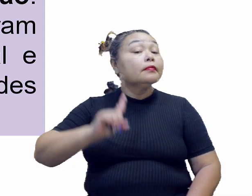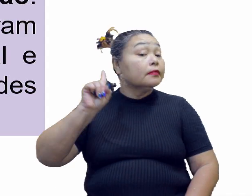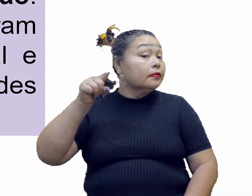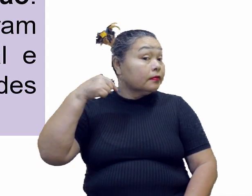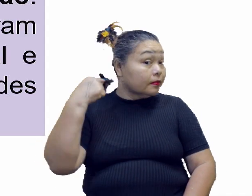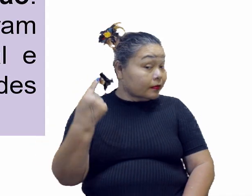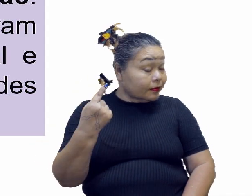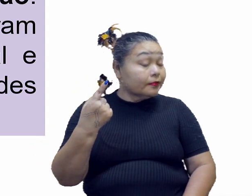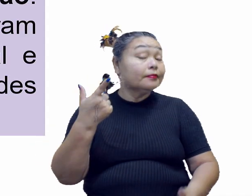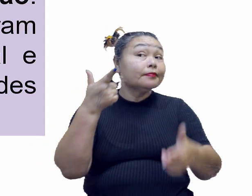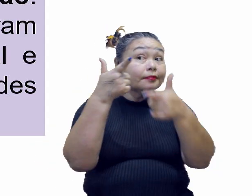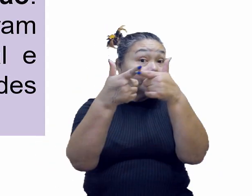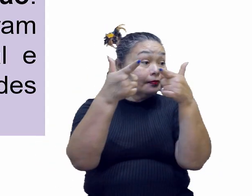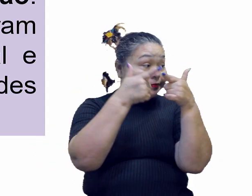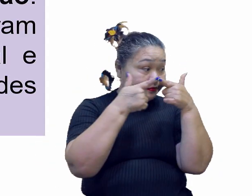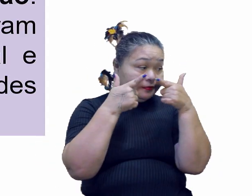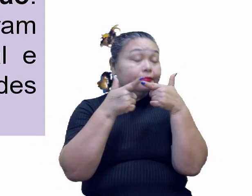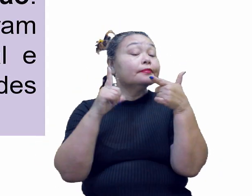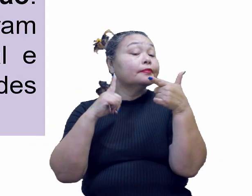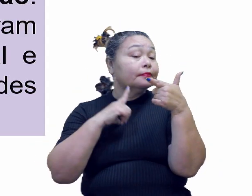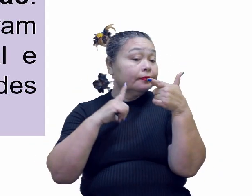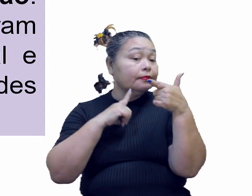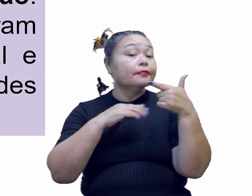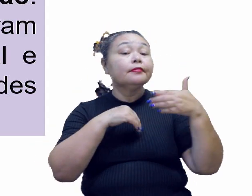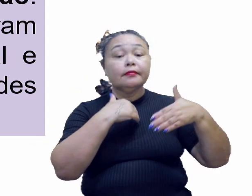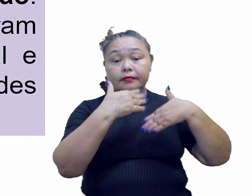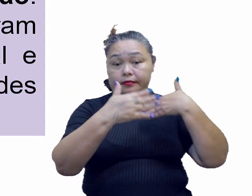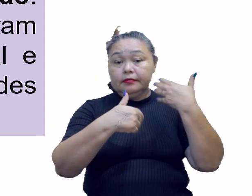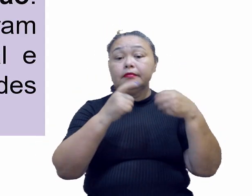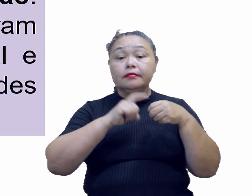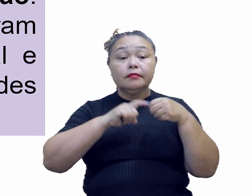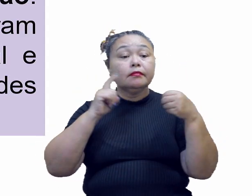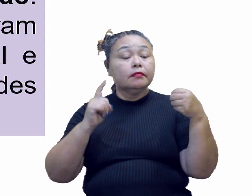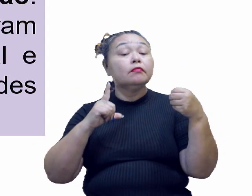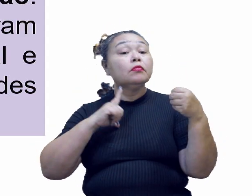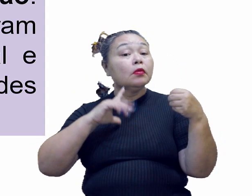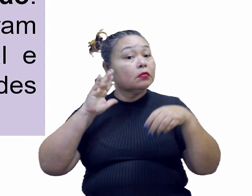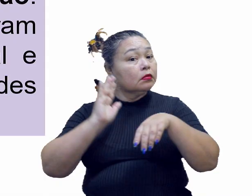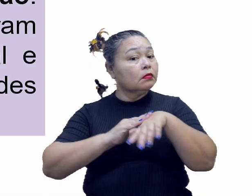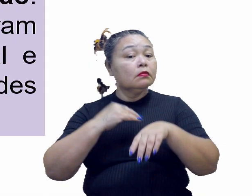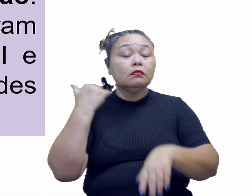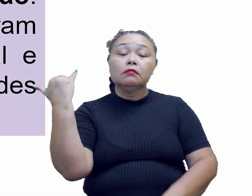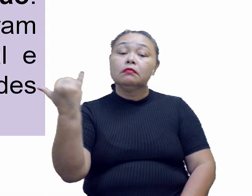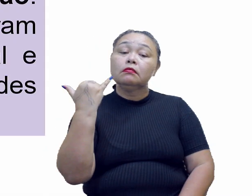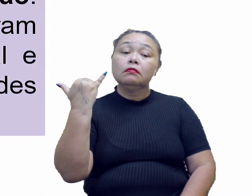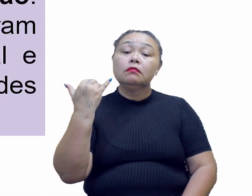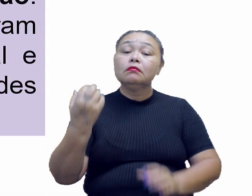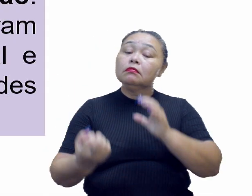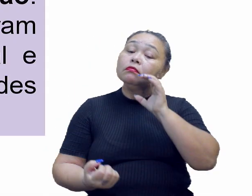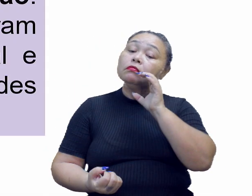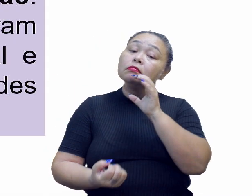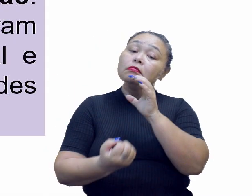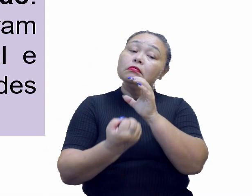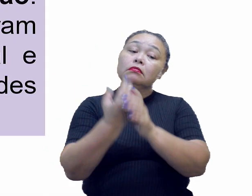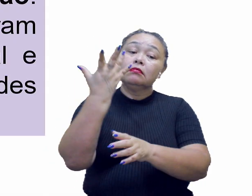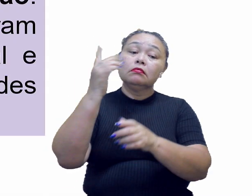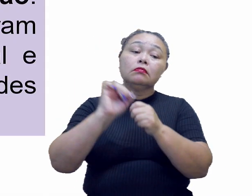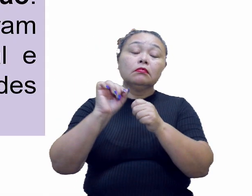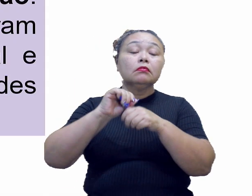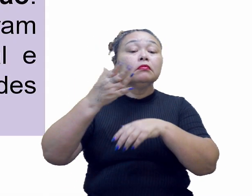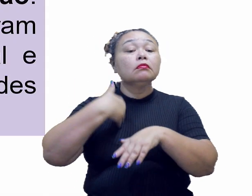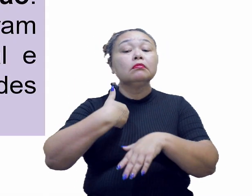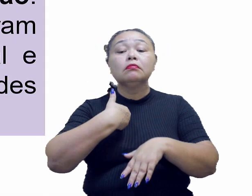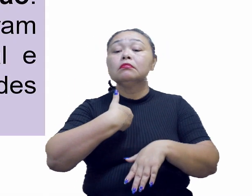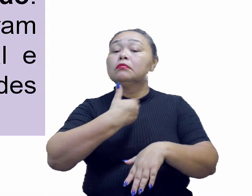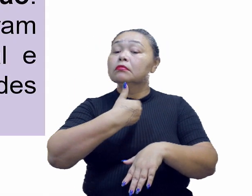Mesmo com essas dificuldades, os processos de independência foram fundamentais para o surgimento de